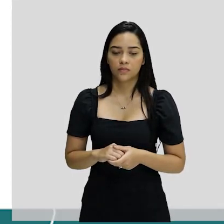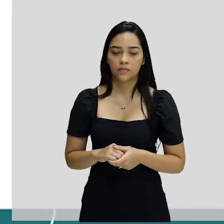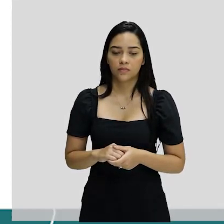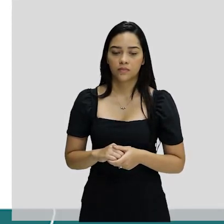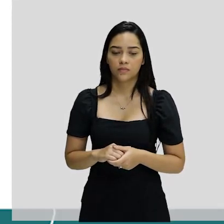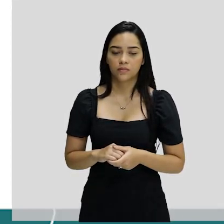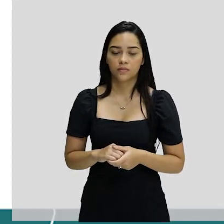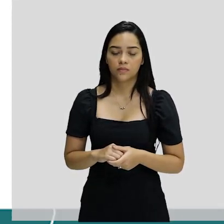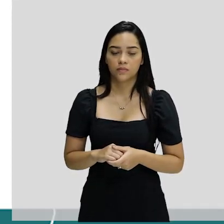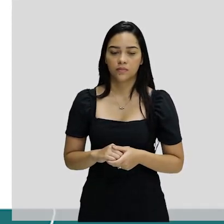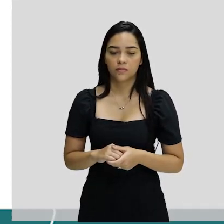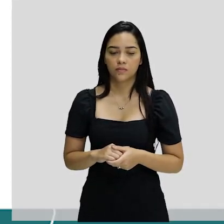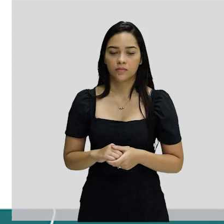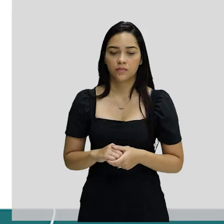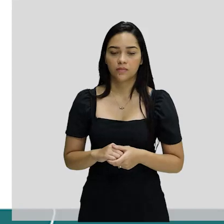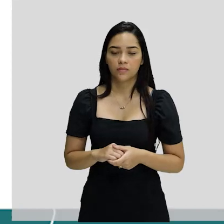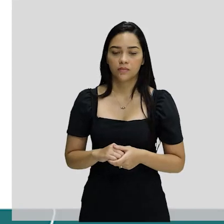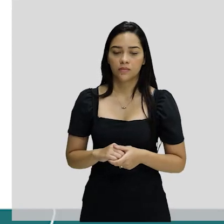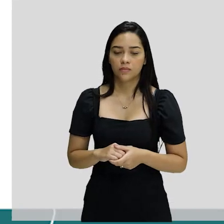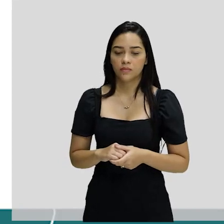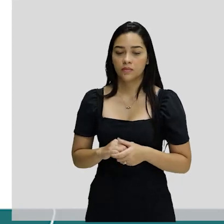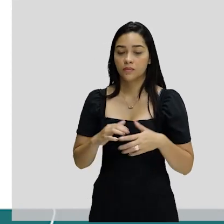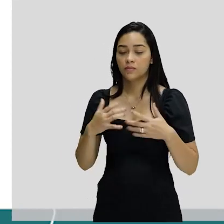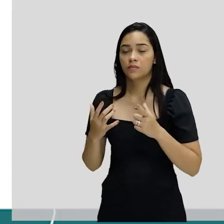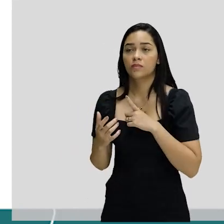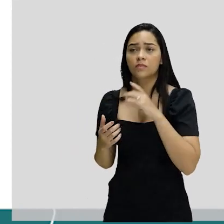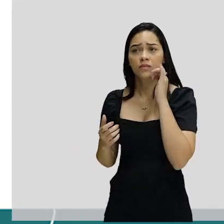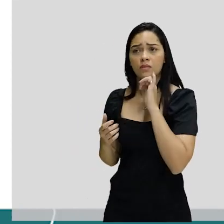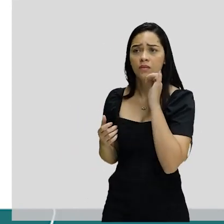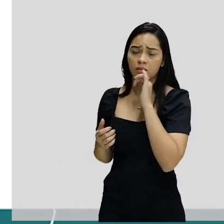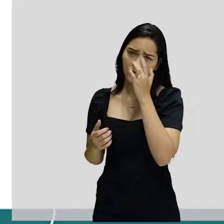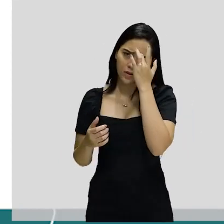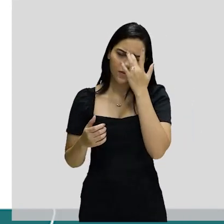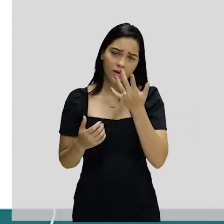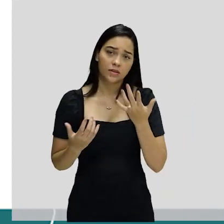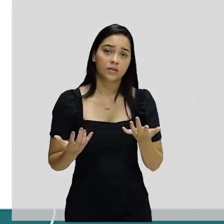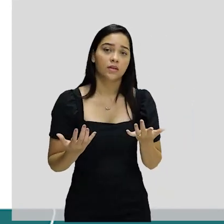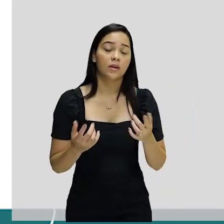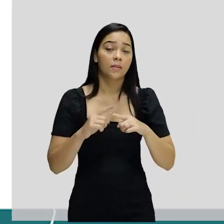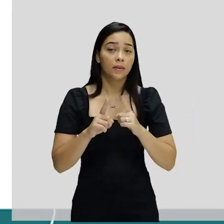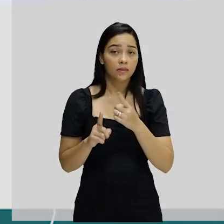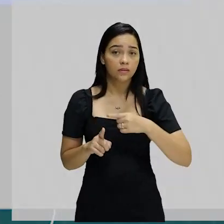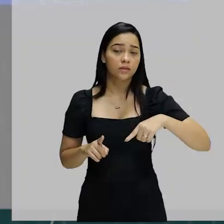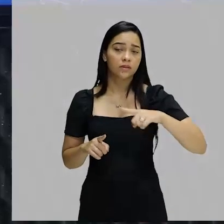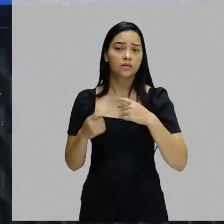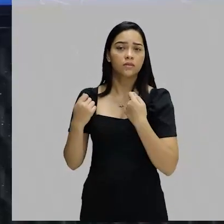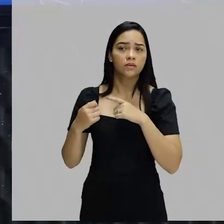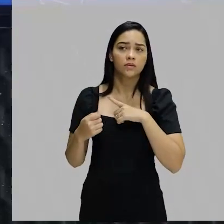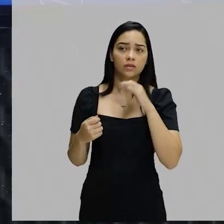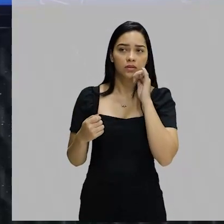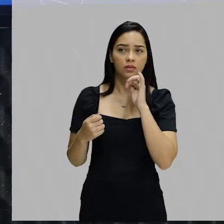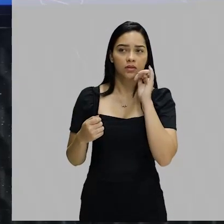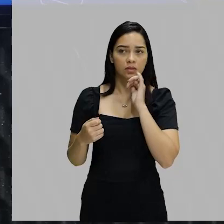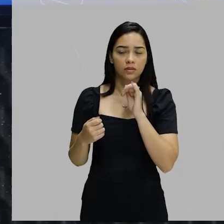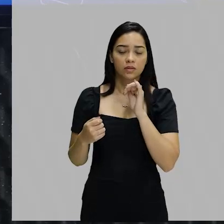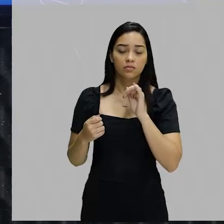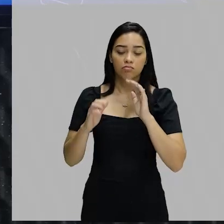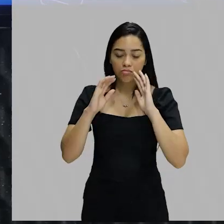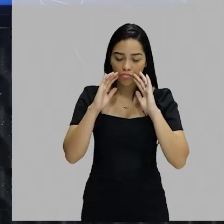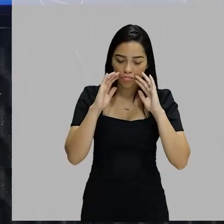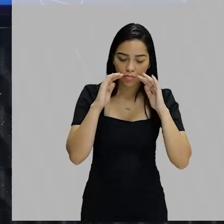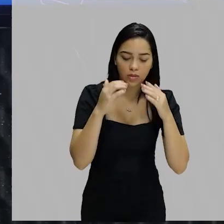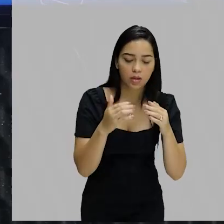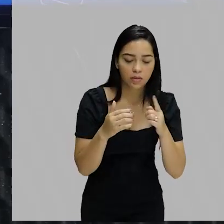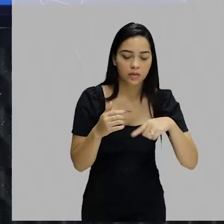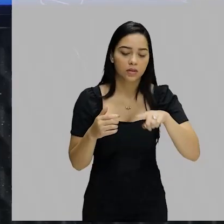luzes, cruz, cruzes. Esses exemplos aí estão bem fáceis, né? Mas vocês precisam pegar os exemplos que são mais específicos